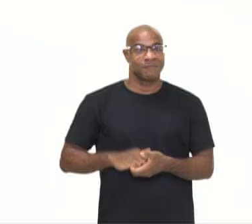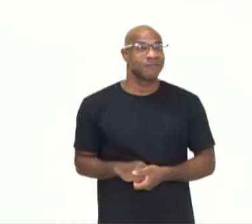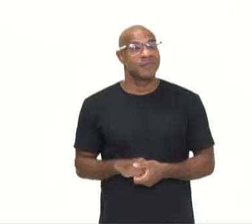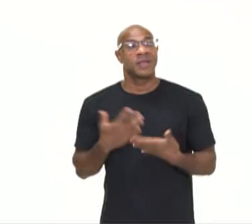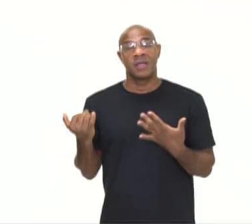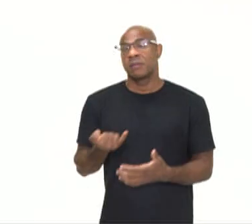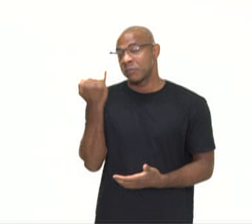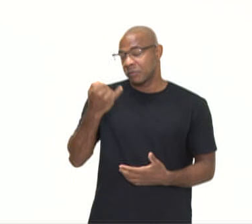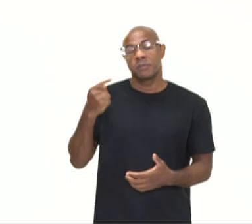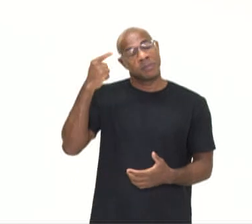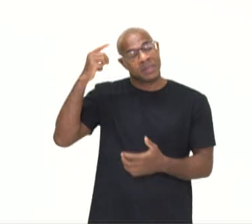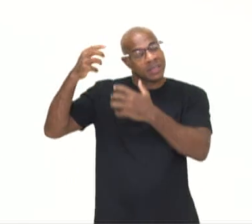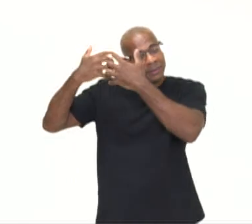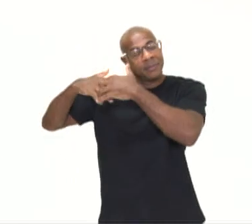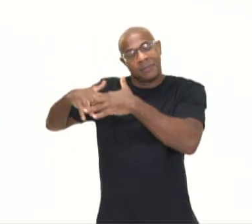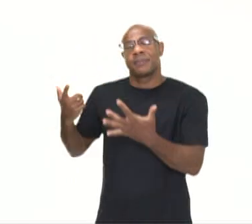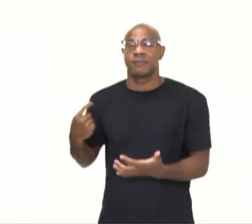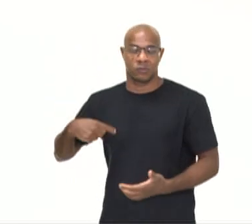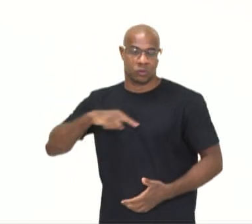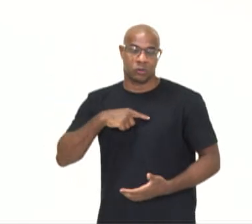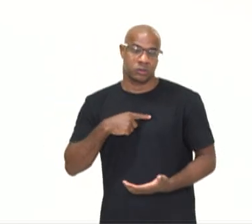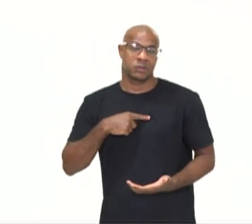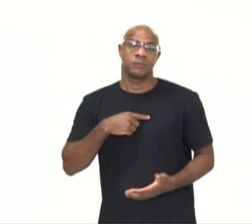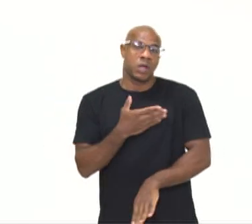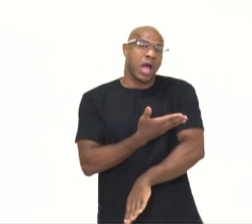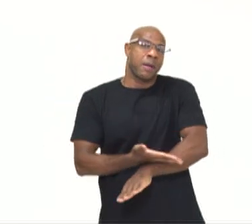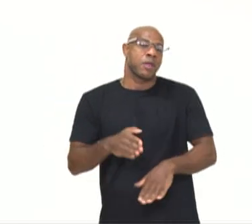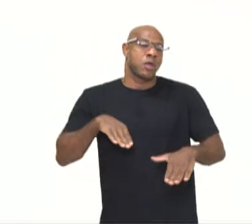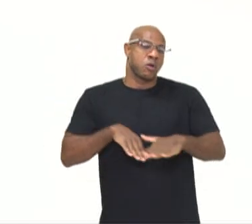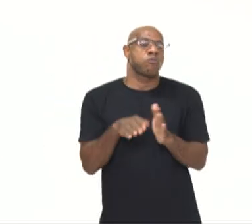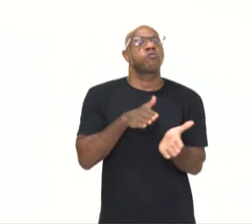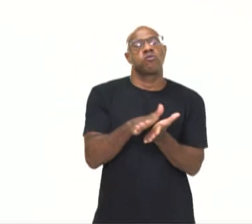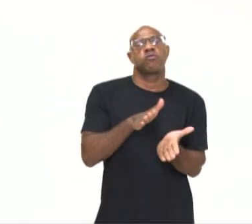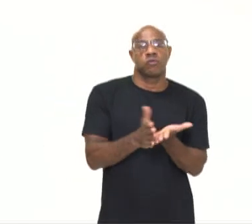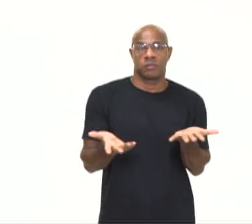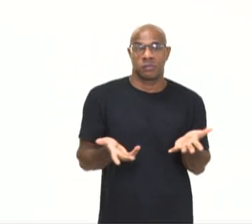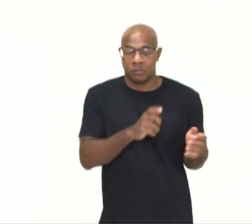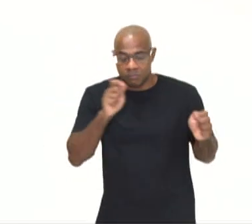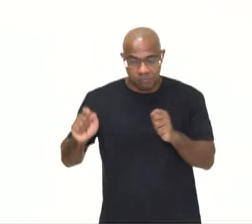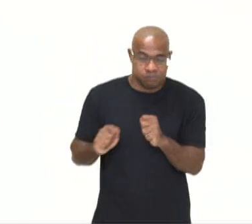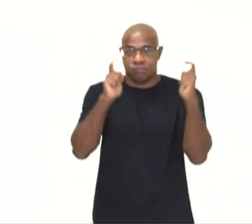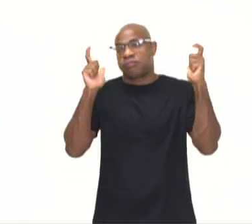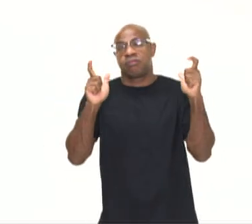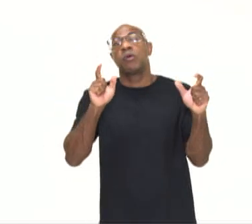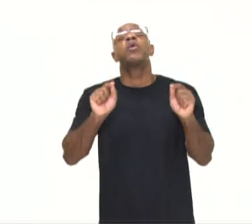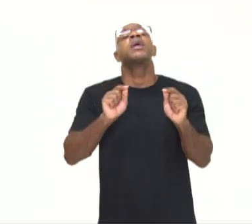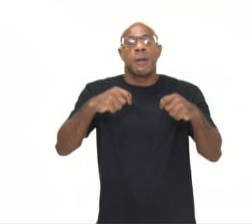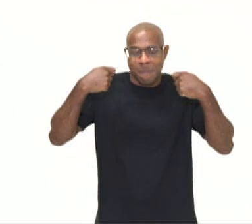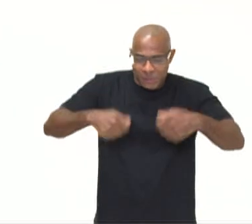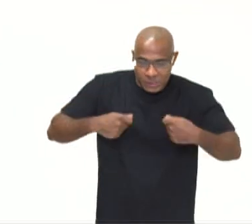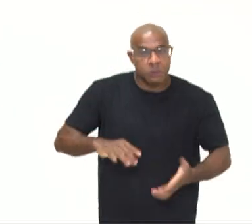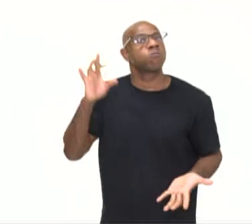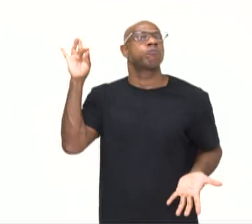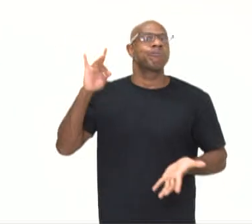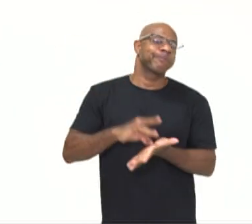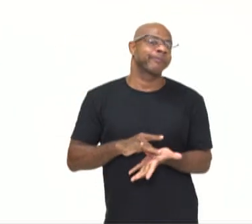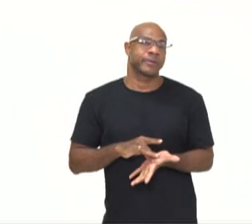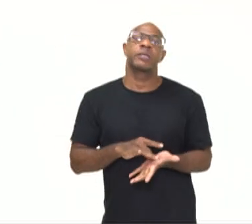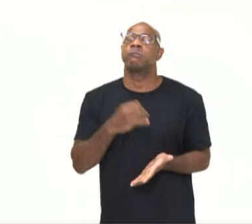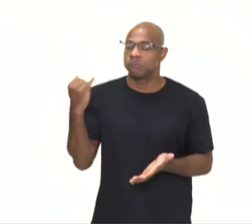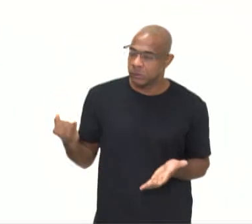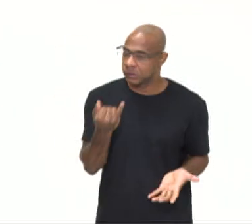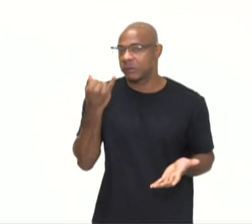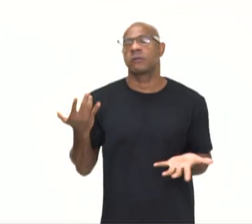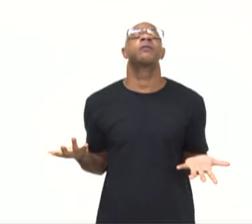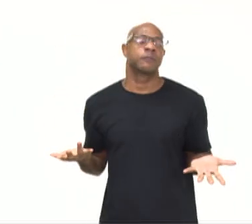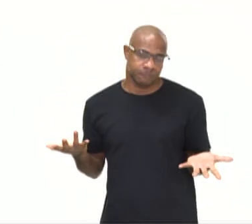importante refletir sobre os nossos hábitos de consumo. Estar atento à real necessidade do que consumimos e aos possíveis impactos que